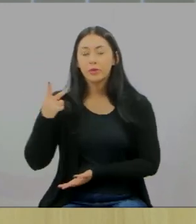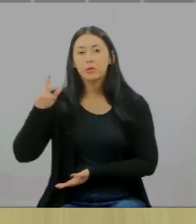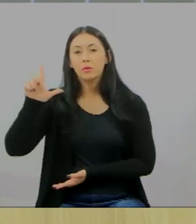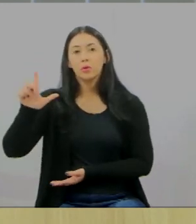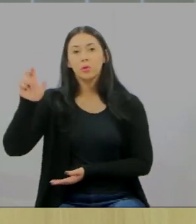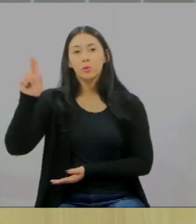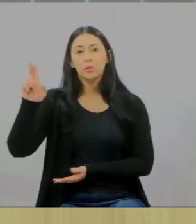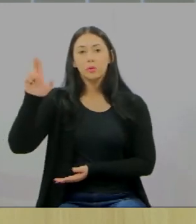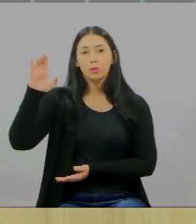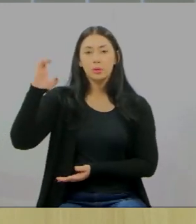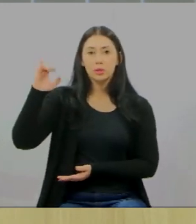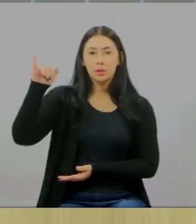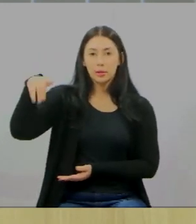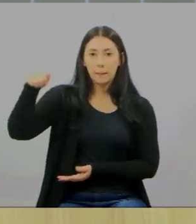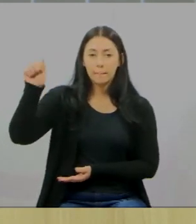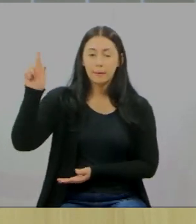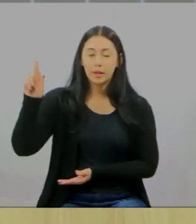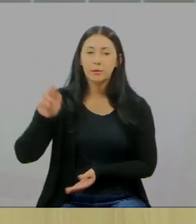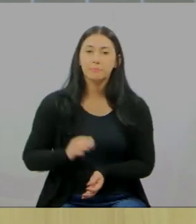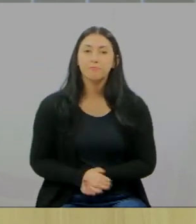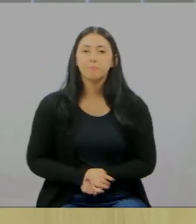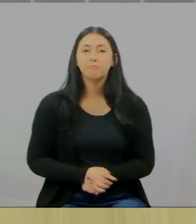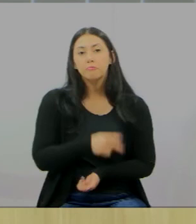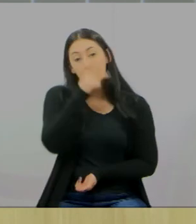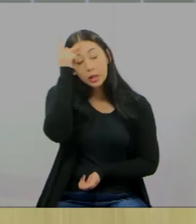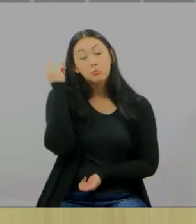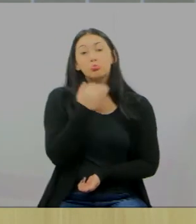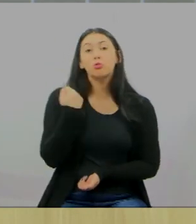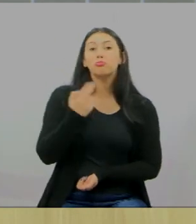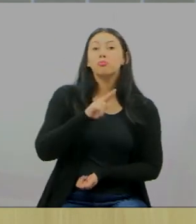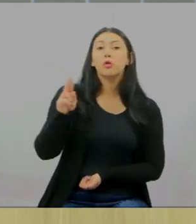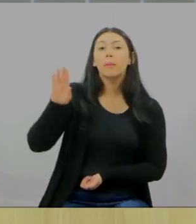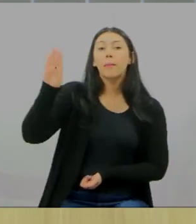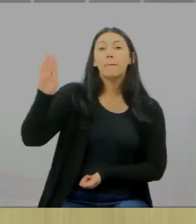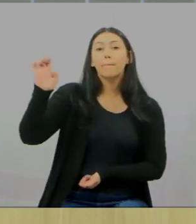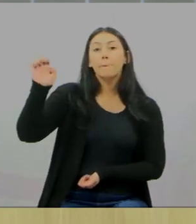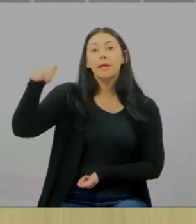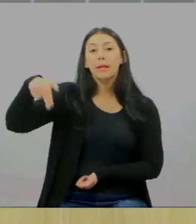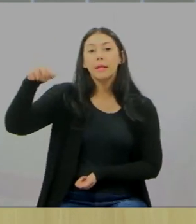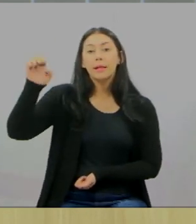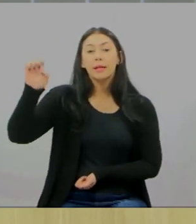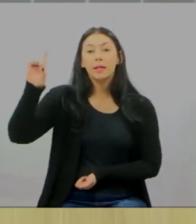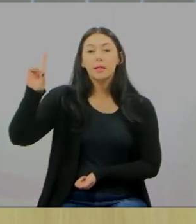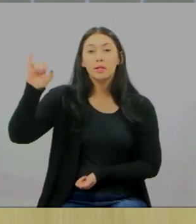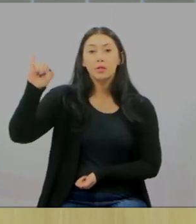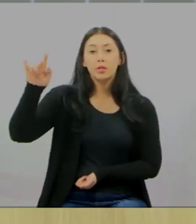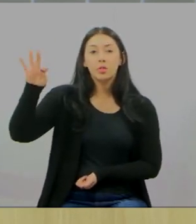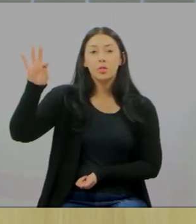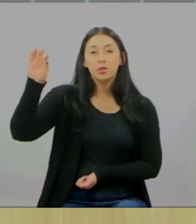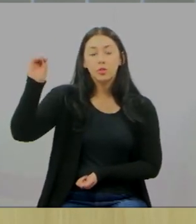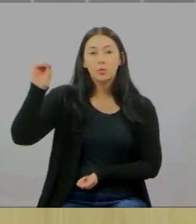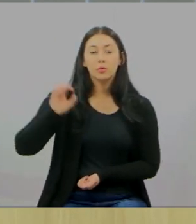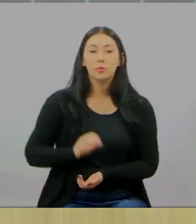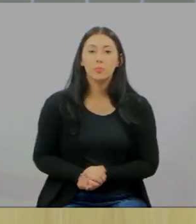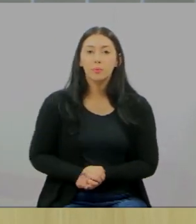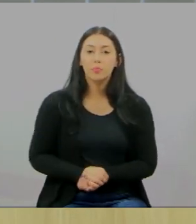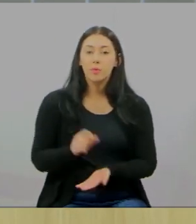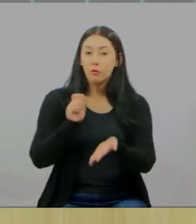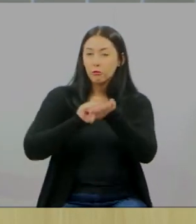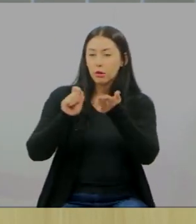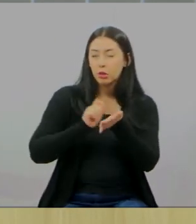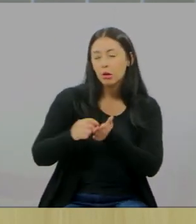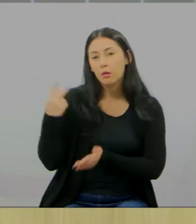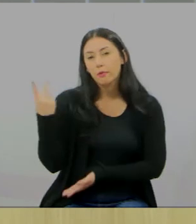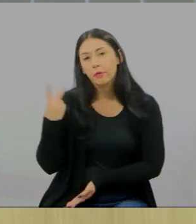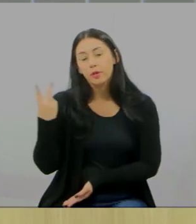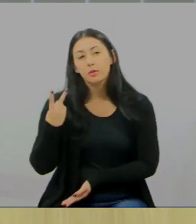Ponciano. Votos de pesar de Benedicto Antônio de Azevedo, formulado